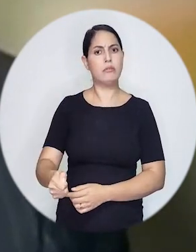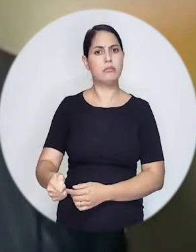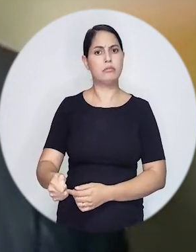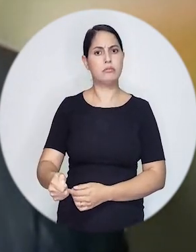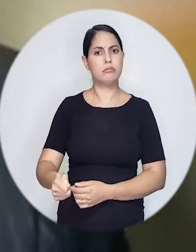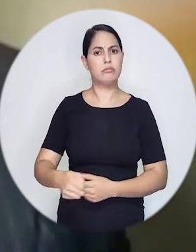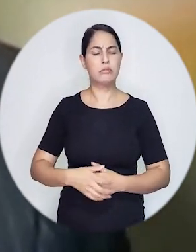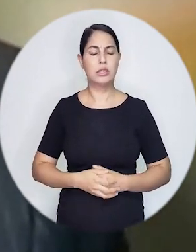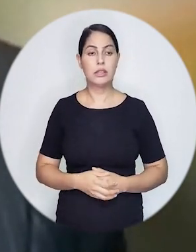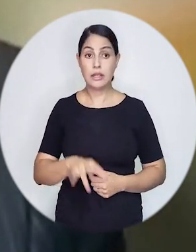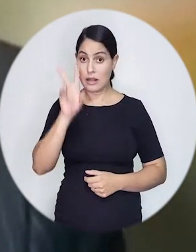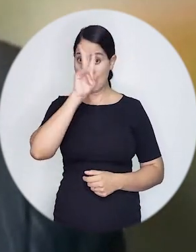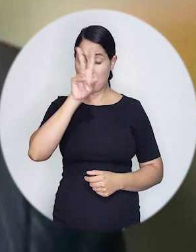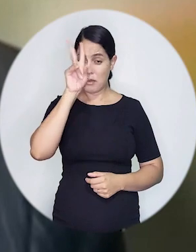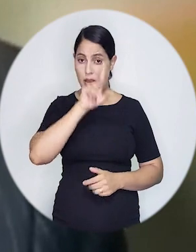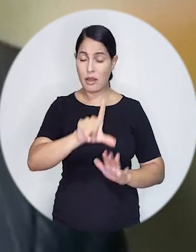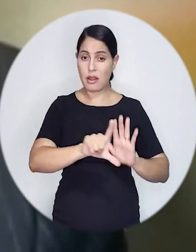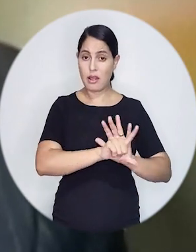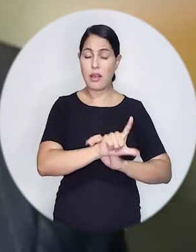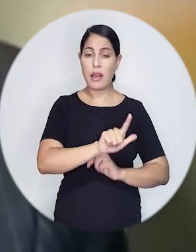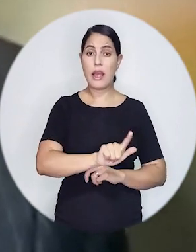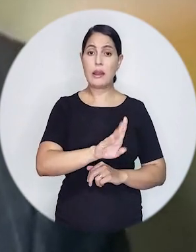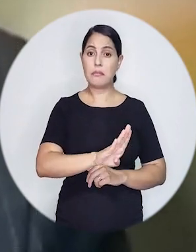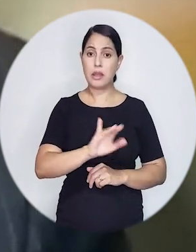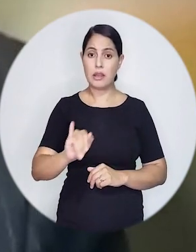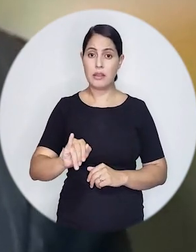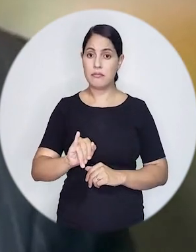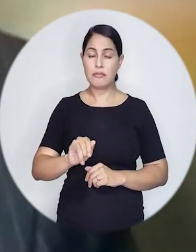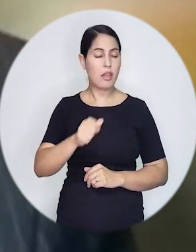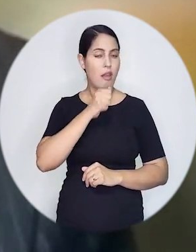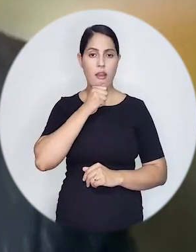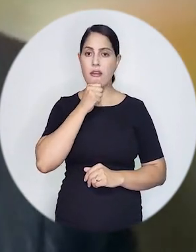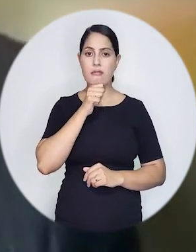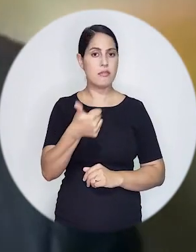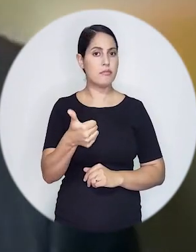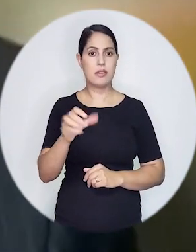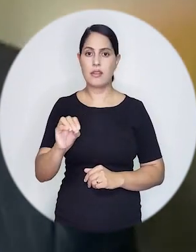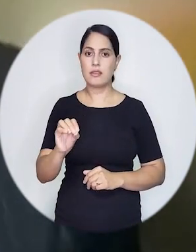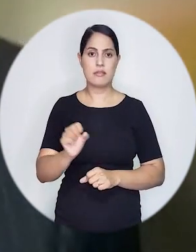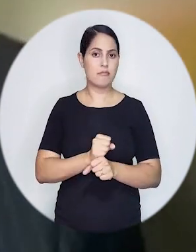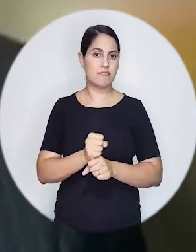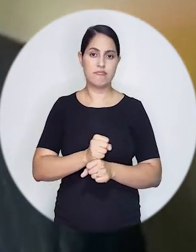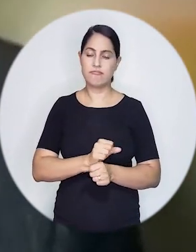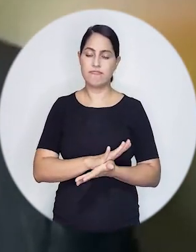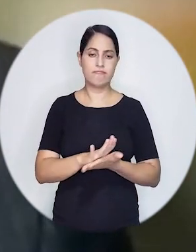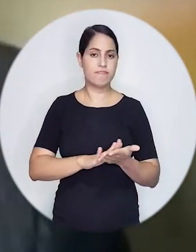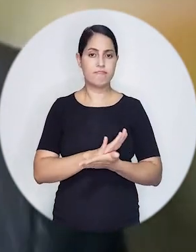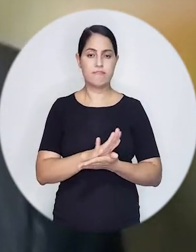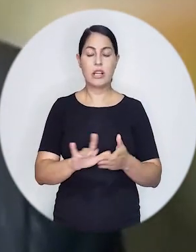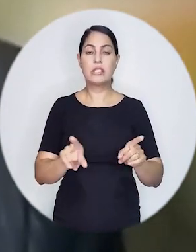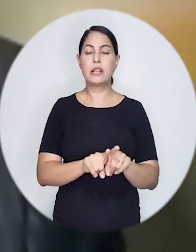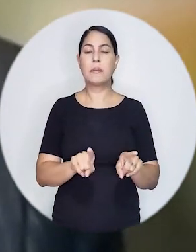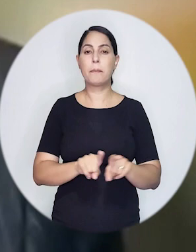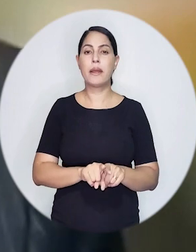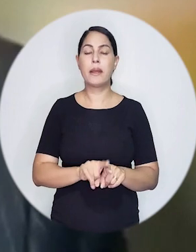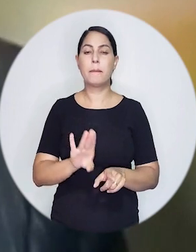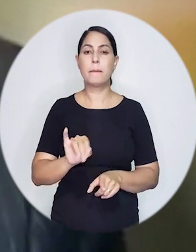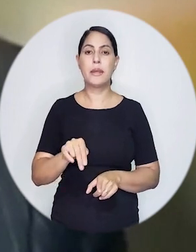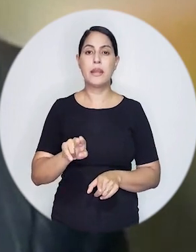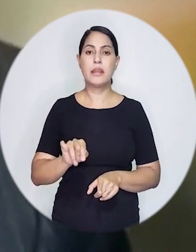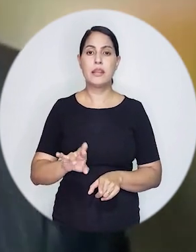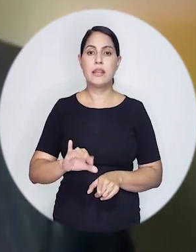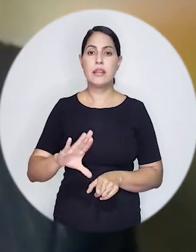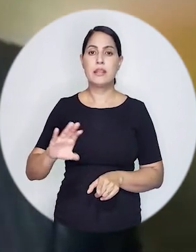sejam punidas de maneira exemplar. A gente tem que lembrar que a Lei Brasileira de Inclusão ela não completou ainda nenhuma década, a